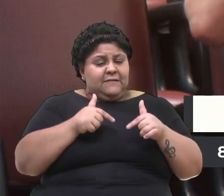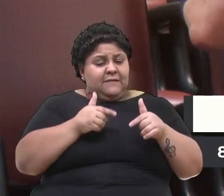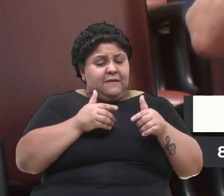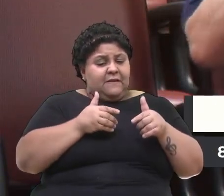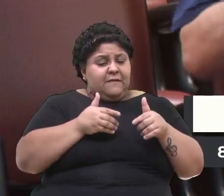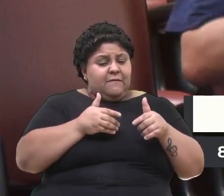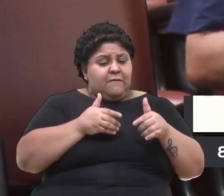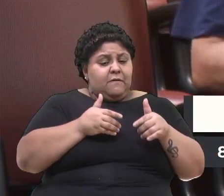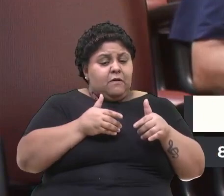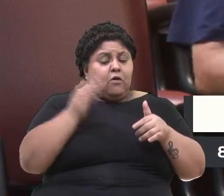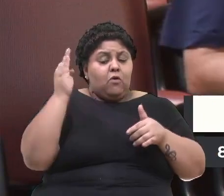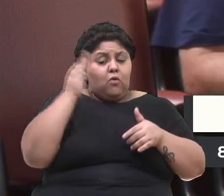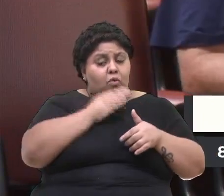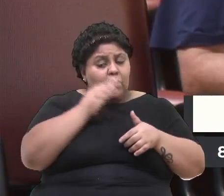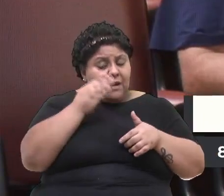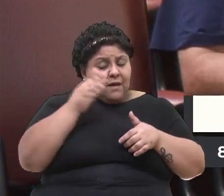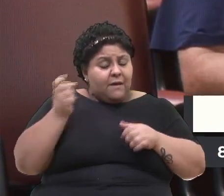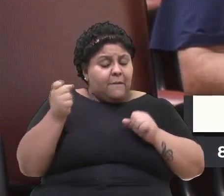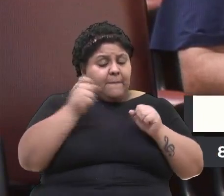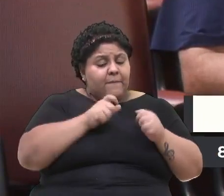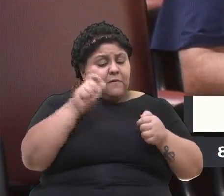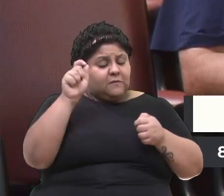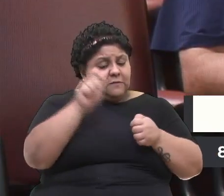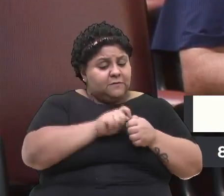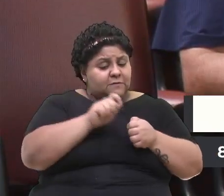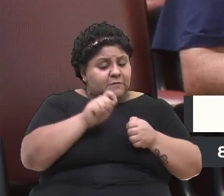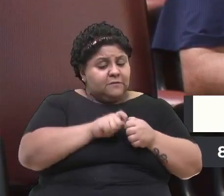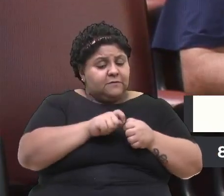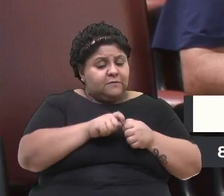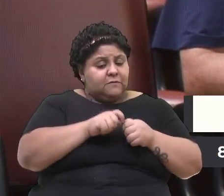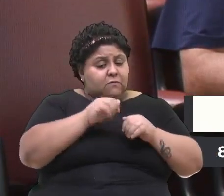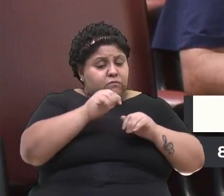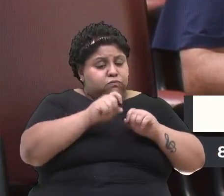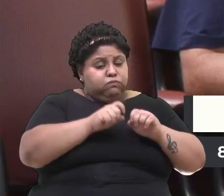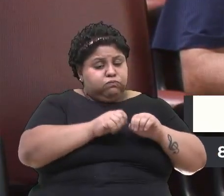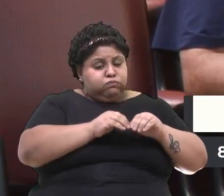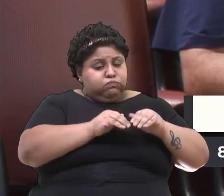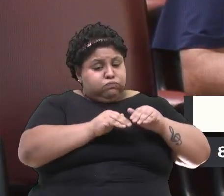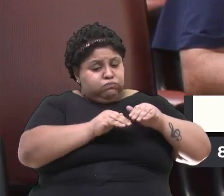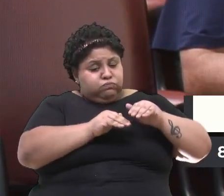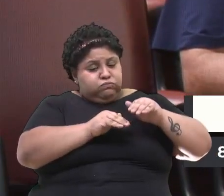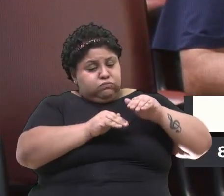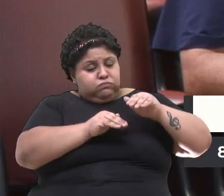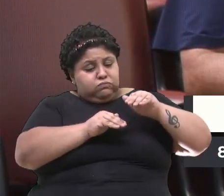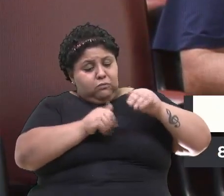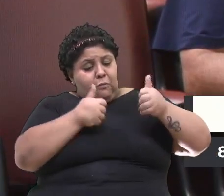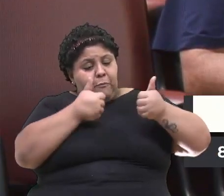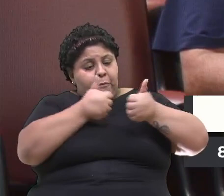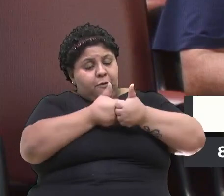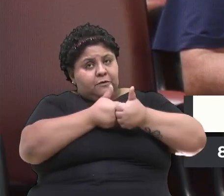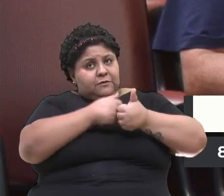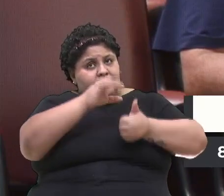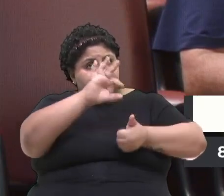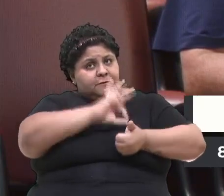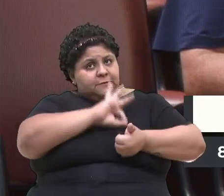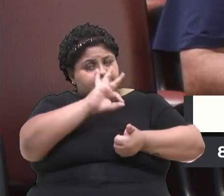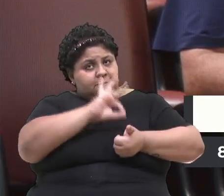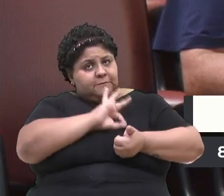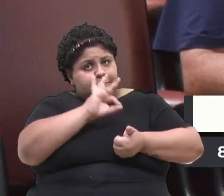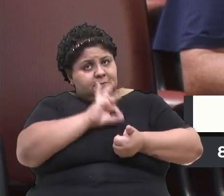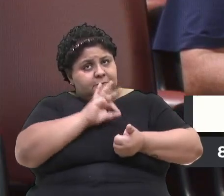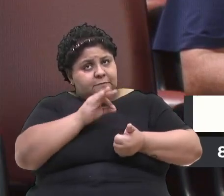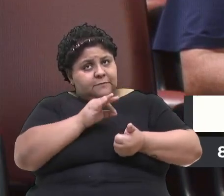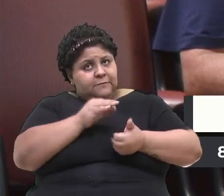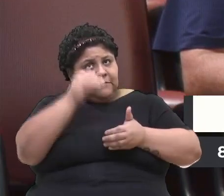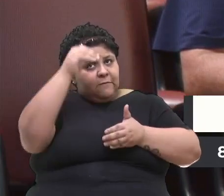que possa fazer uma elevada lá próximo à Polícia Rodoviária. Vamos incluir no plano de mobilidade